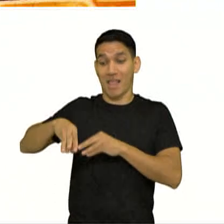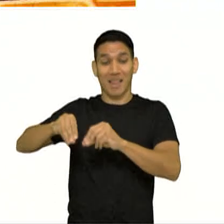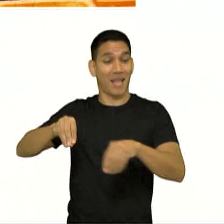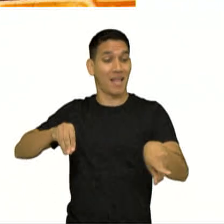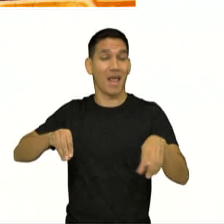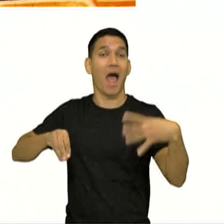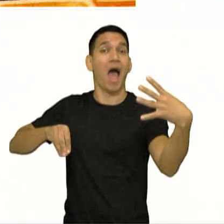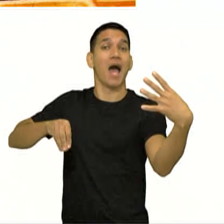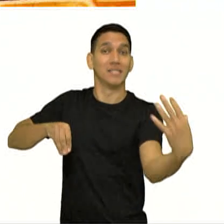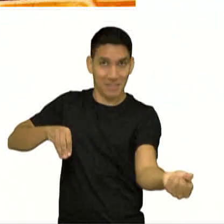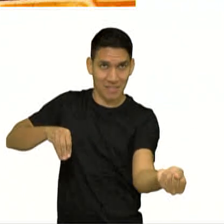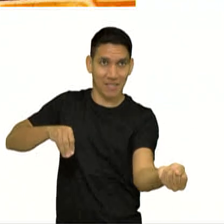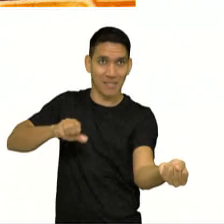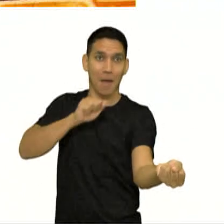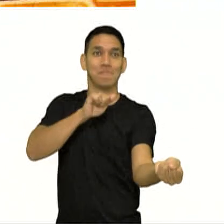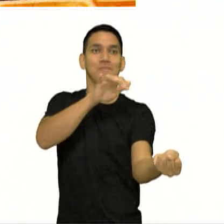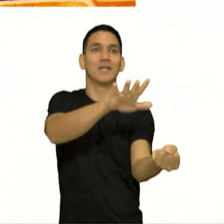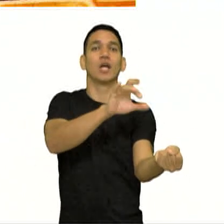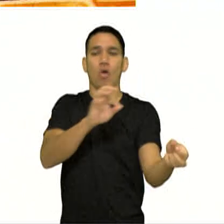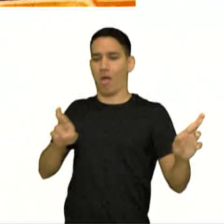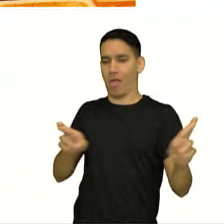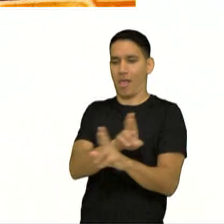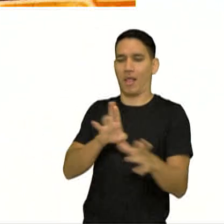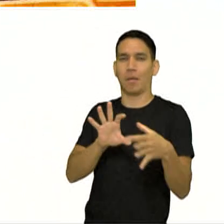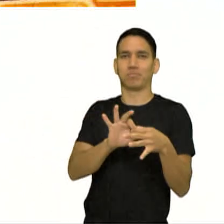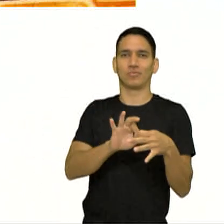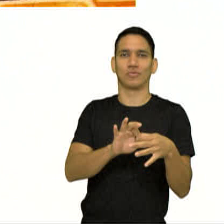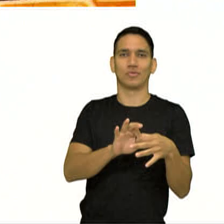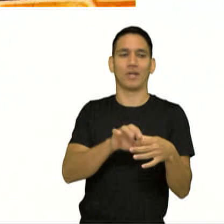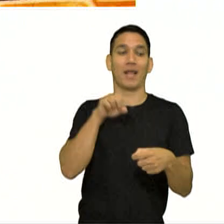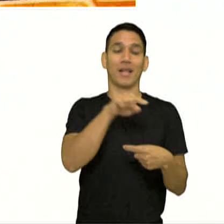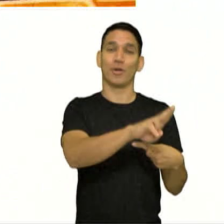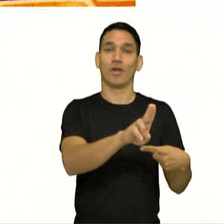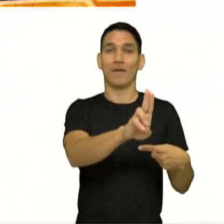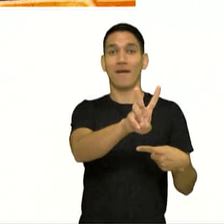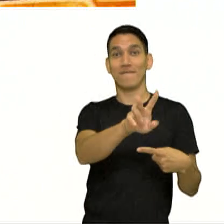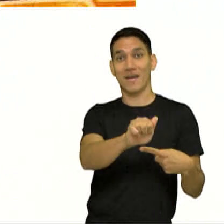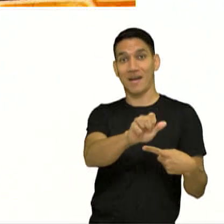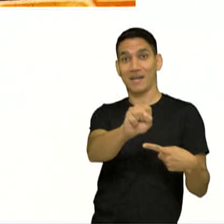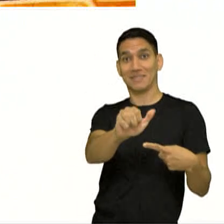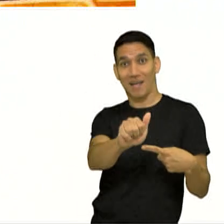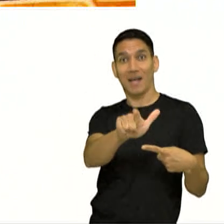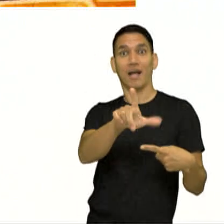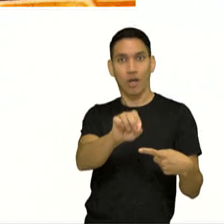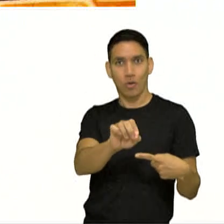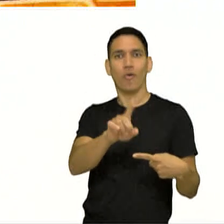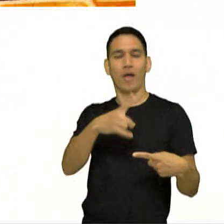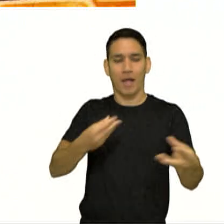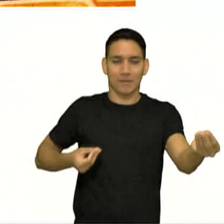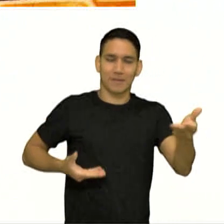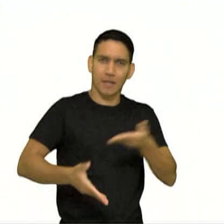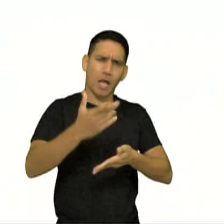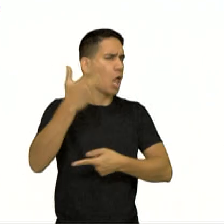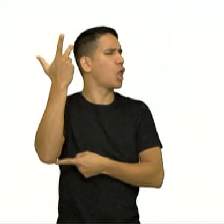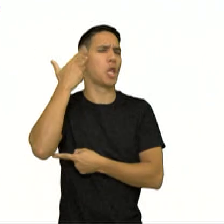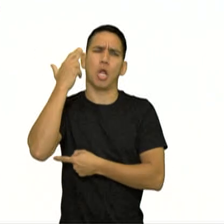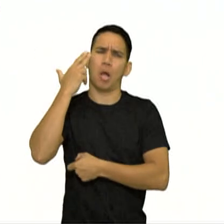sua bênção na relação conhecida como vassalagem, né? E essa prática vai ser muito comum na Idade